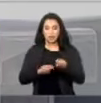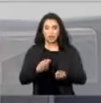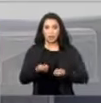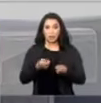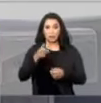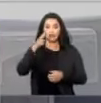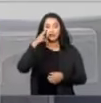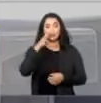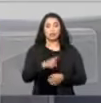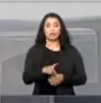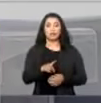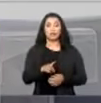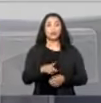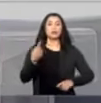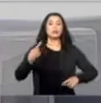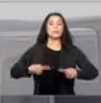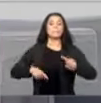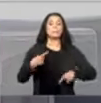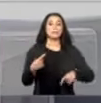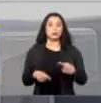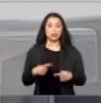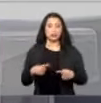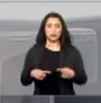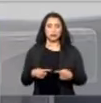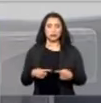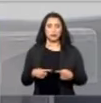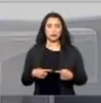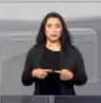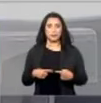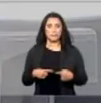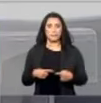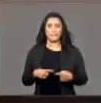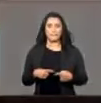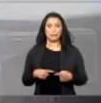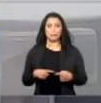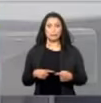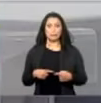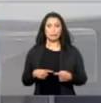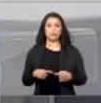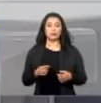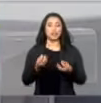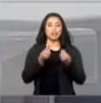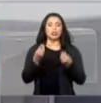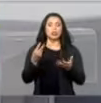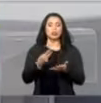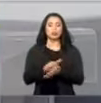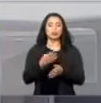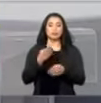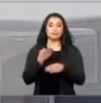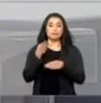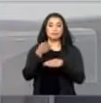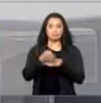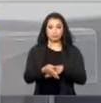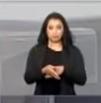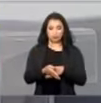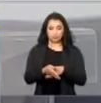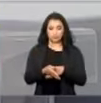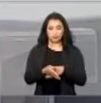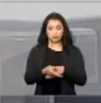aspirações políticas. E sobre o portal de entrada deste sítio, há